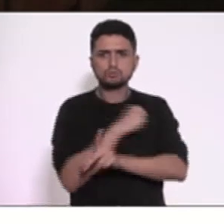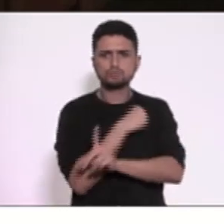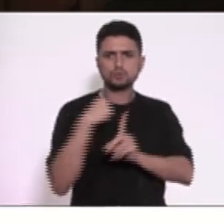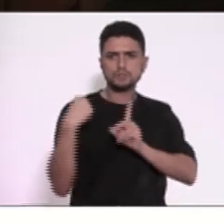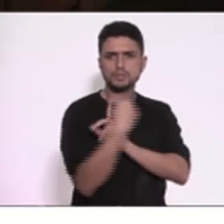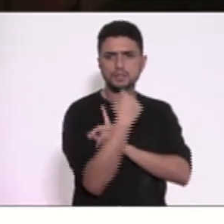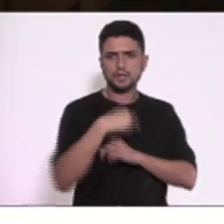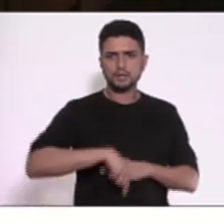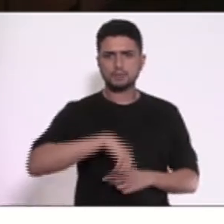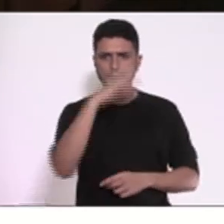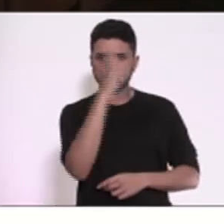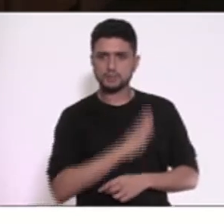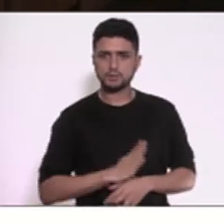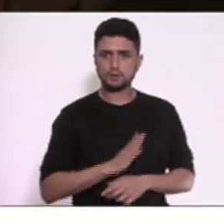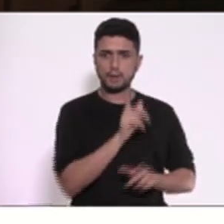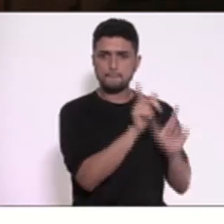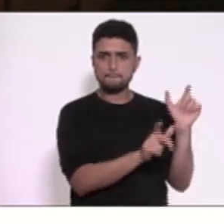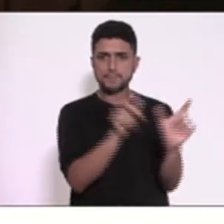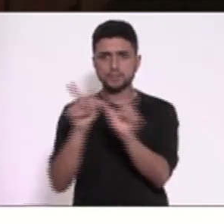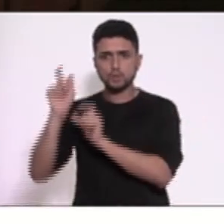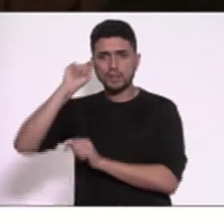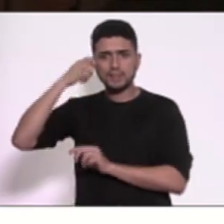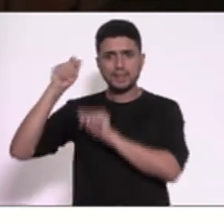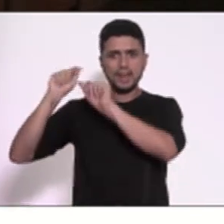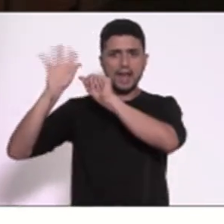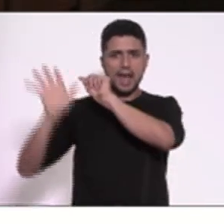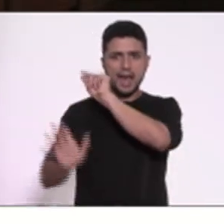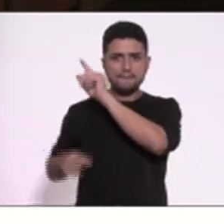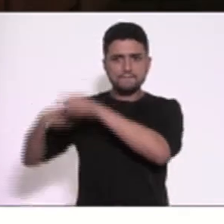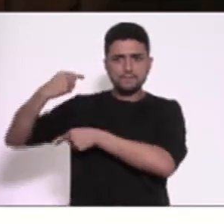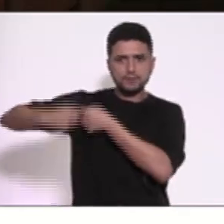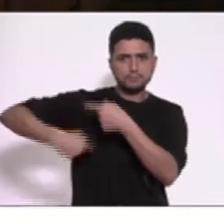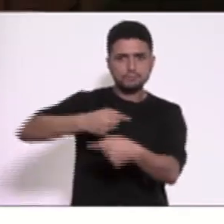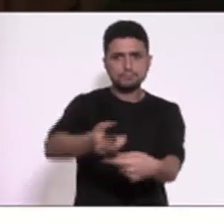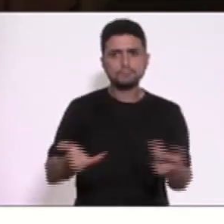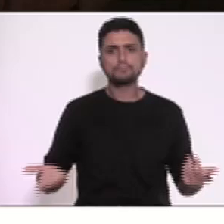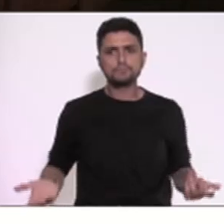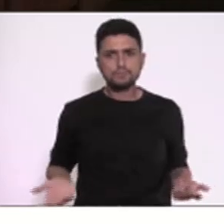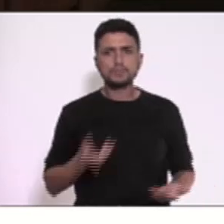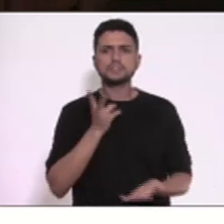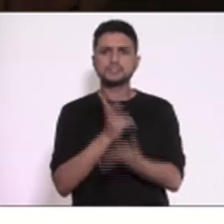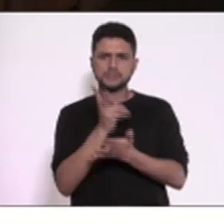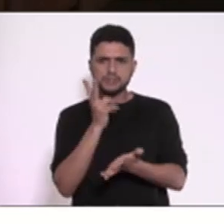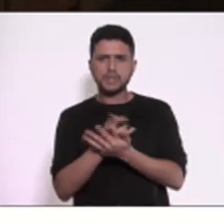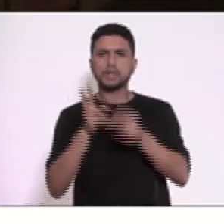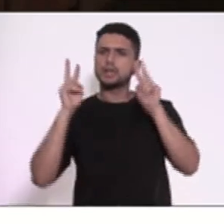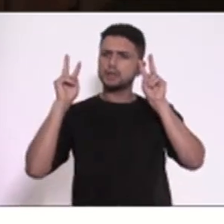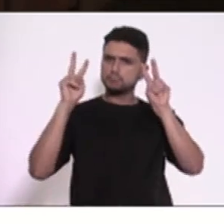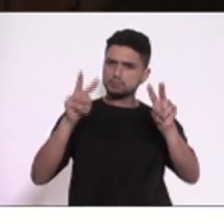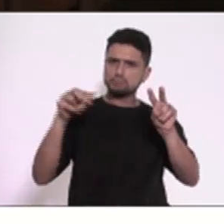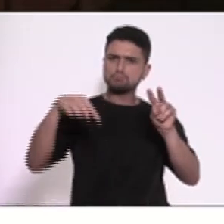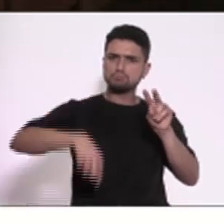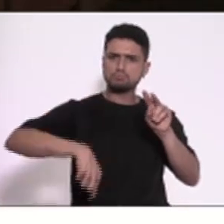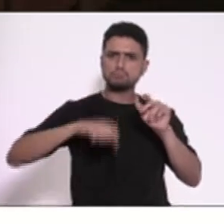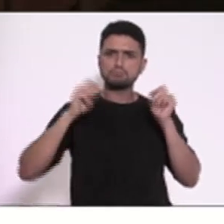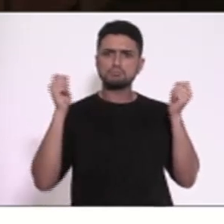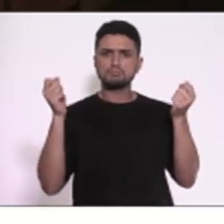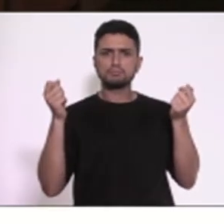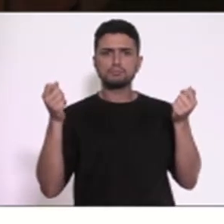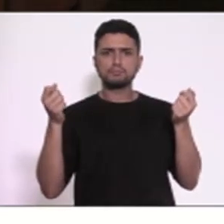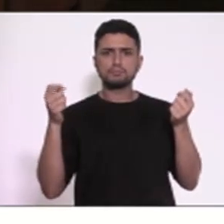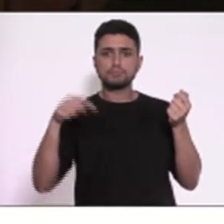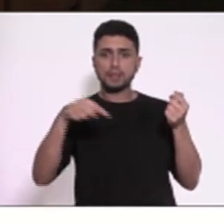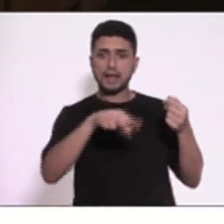brasileira para pessoas negras e afrodescendentes. A gente vê isso muito bem explícito quando a gente olha que na cadeia